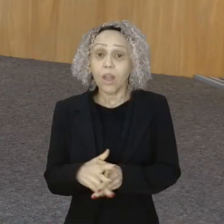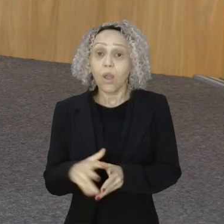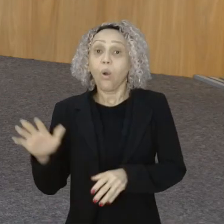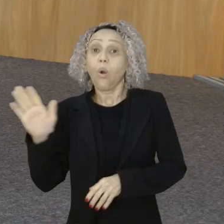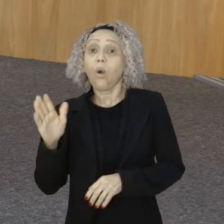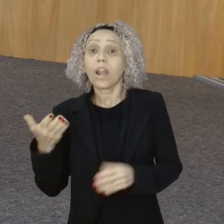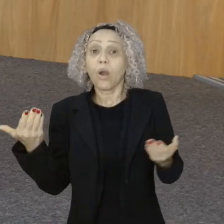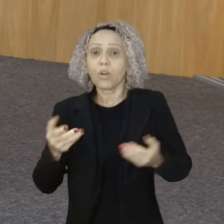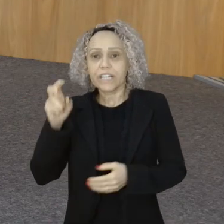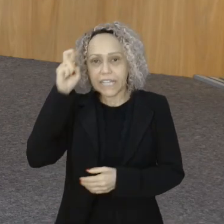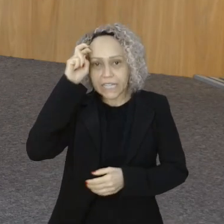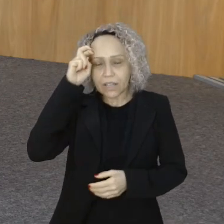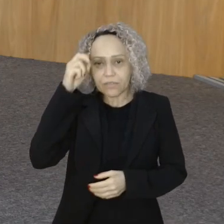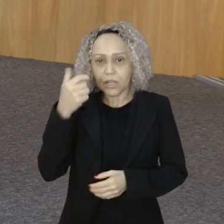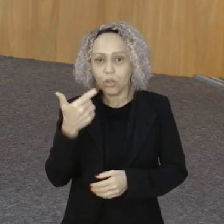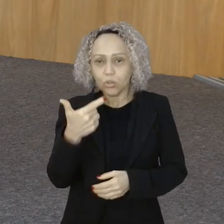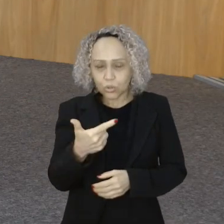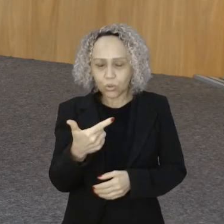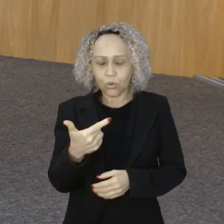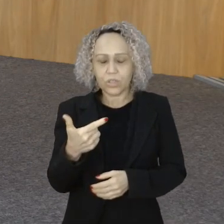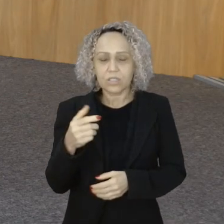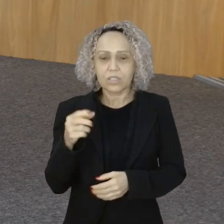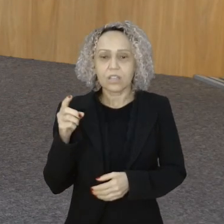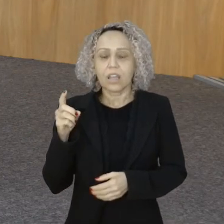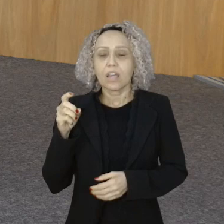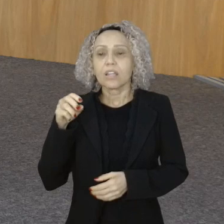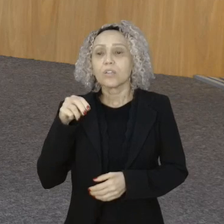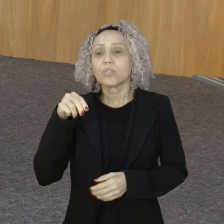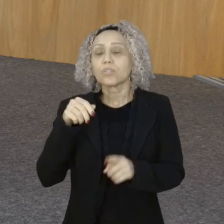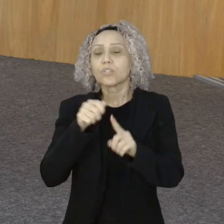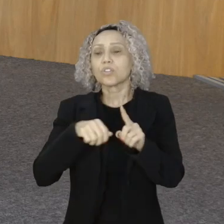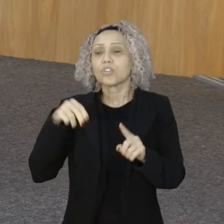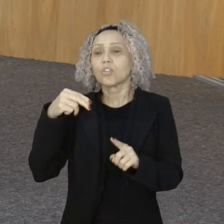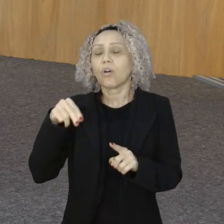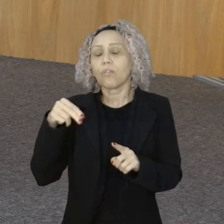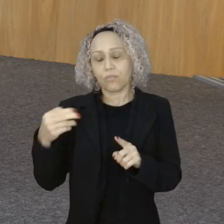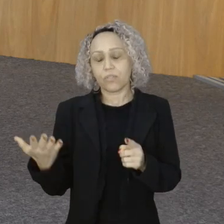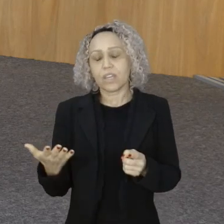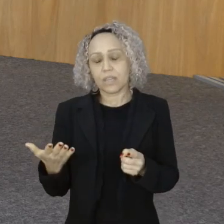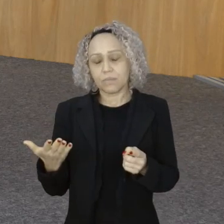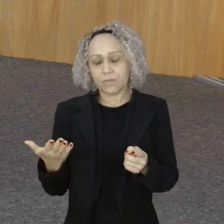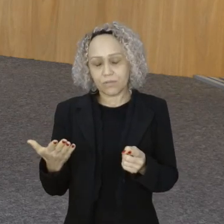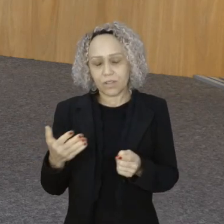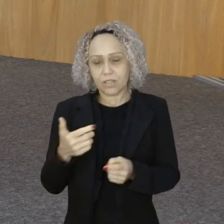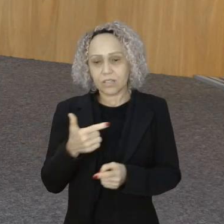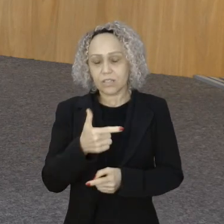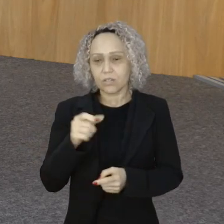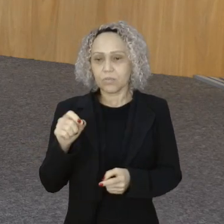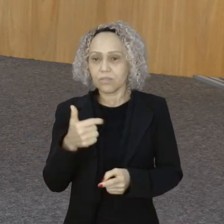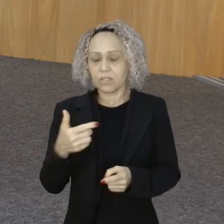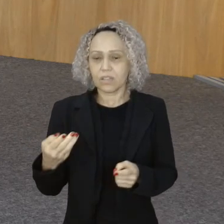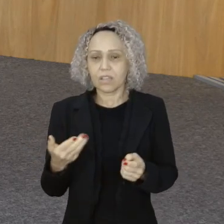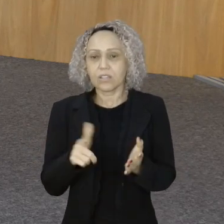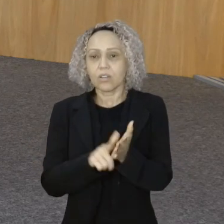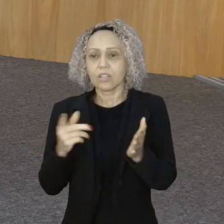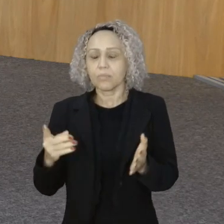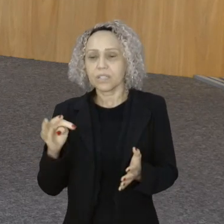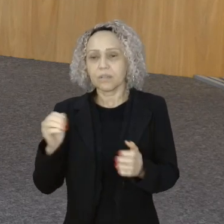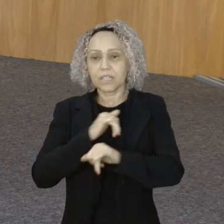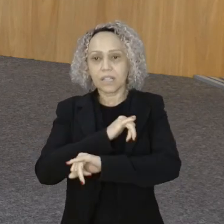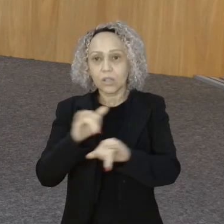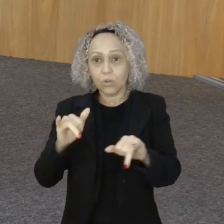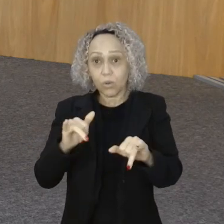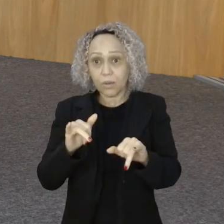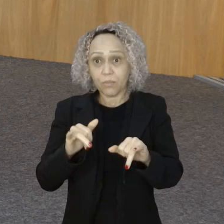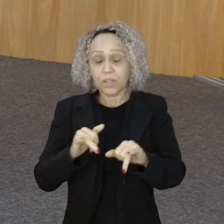Olá, hoje é quinta-feira, 2 de novembro de 2023, está no ar o Jornal PT Brasil, com muita informação e luta